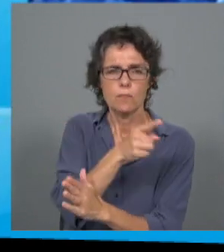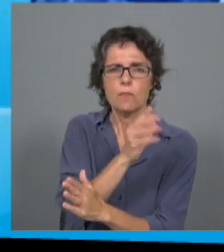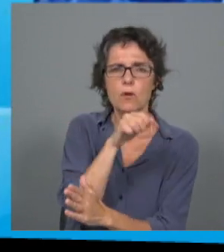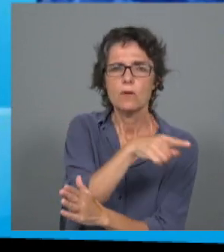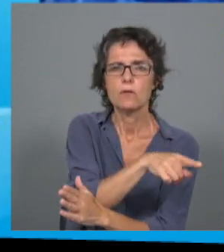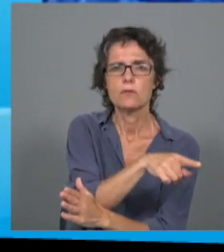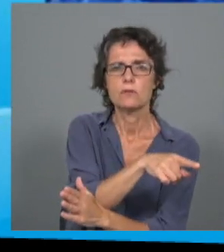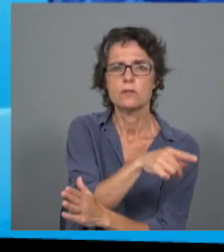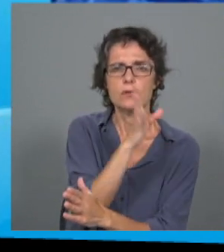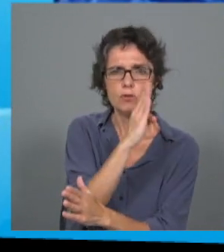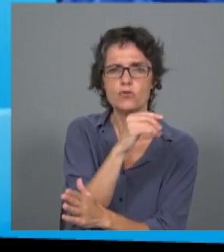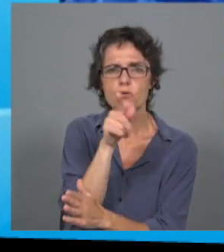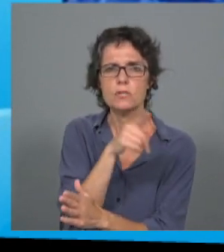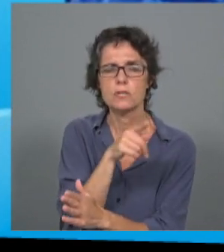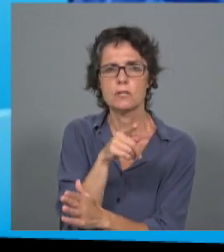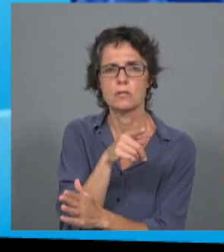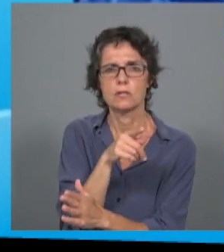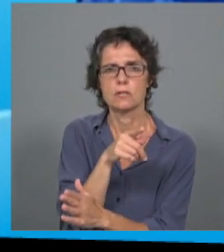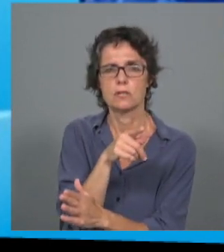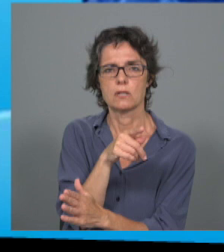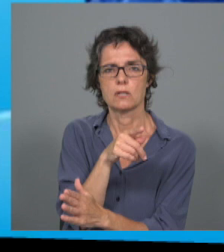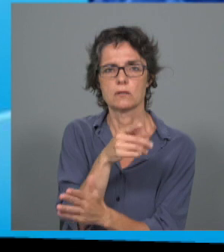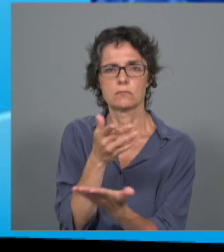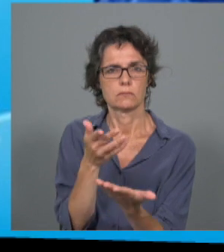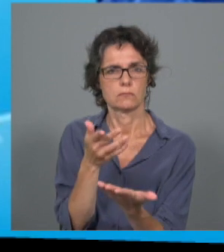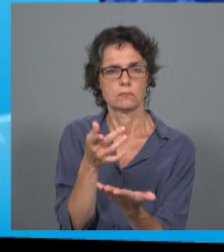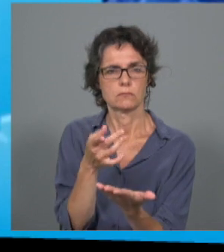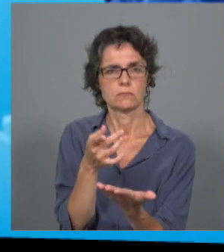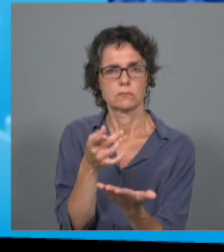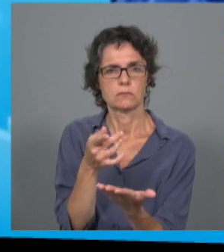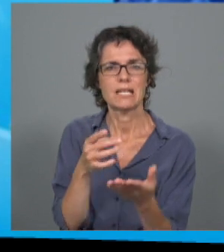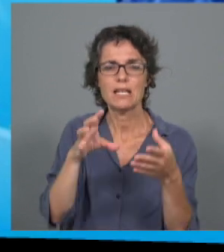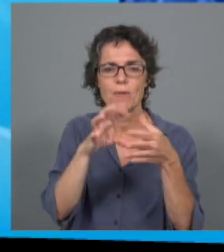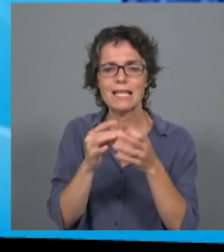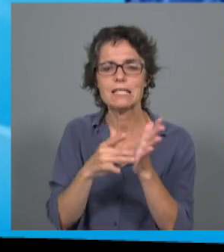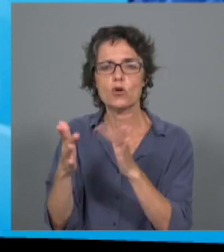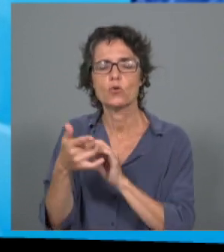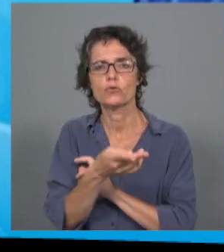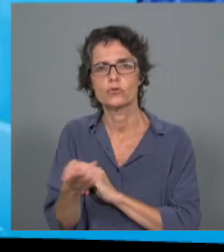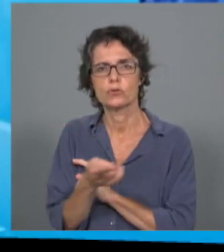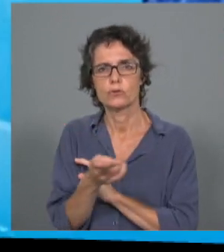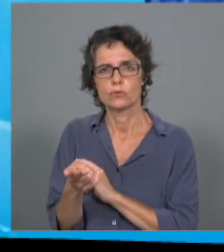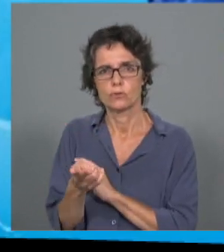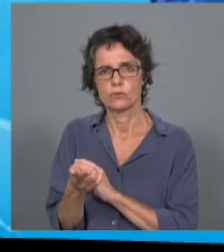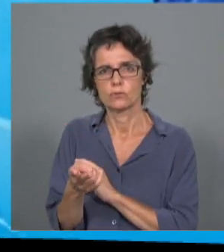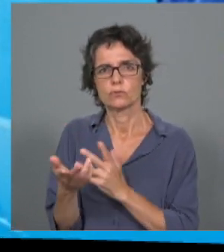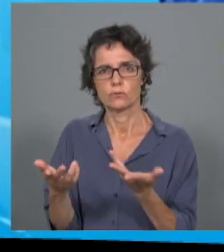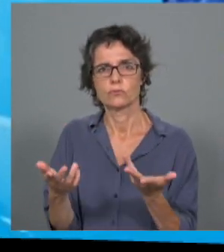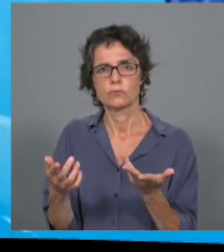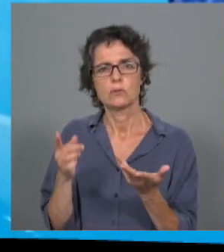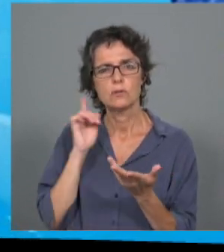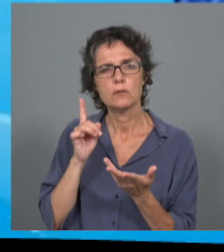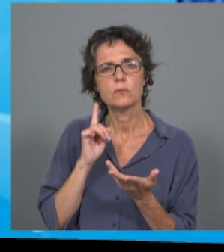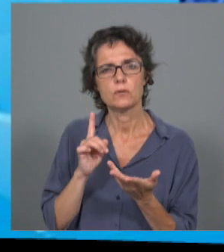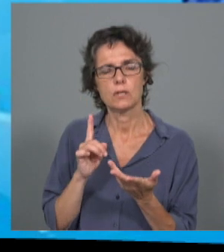José para o próprio messianismo de Jesus. Porque a inserção de Jesus nesta linhagem messiânica que vem de